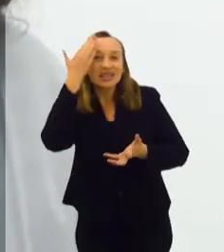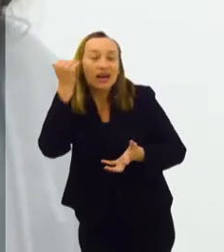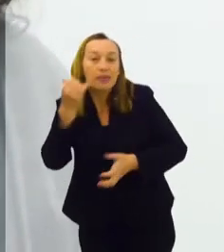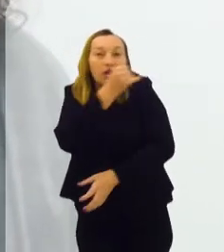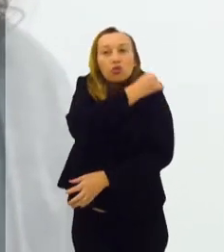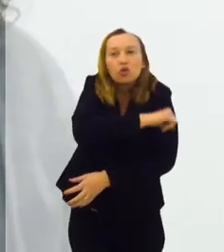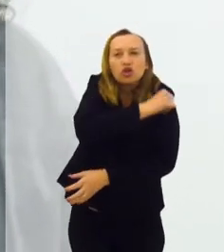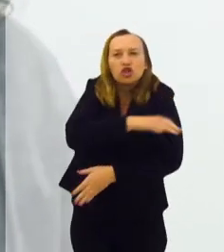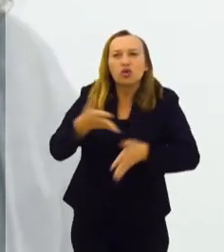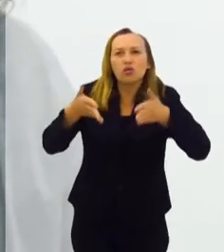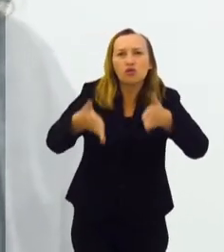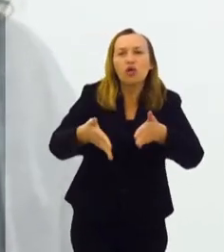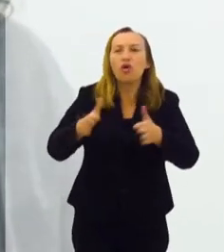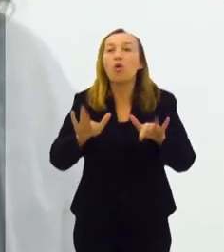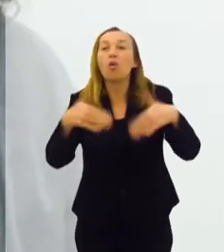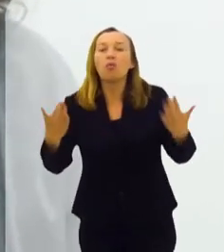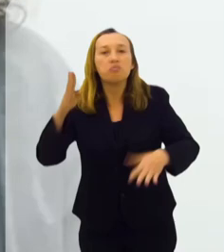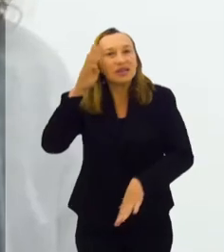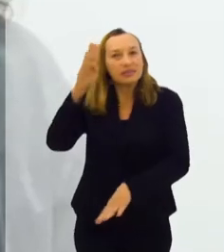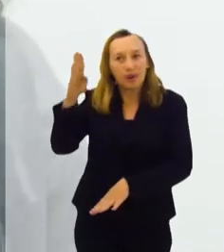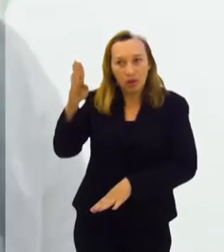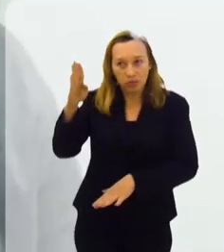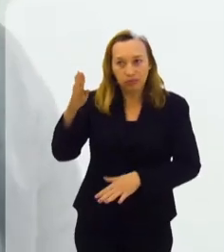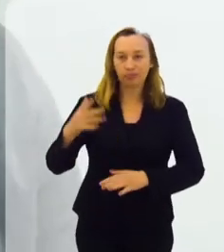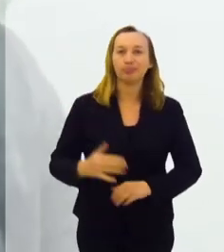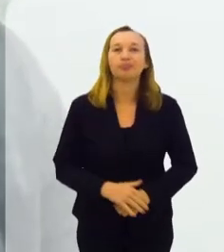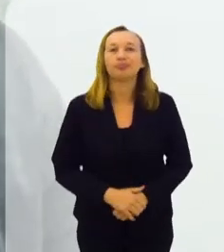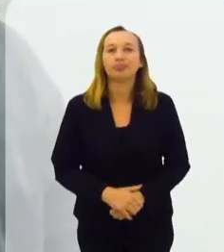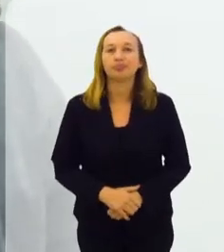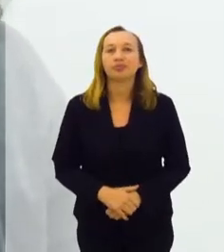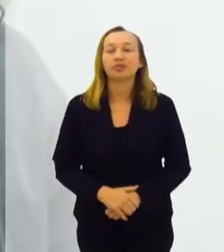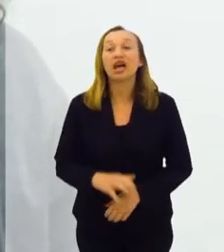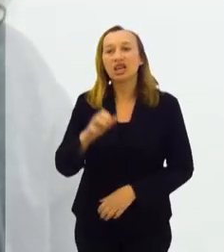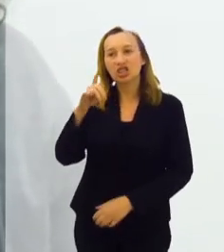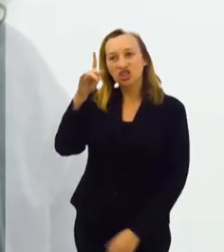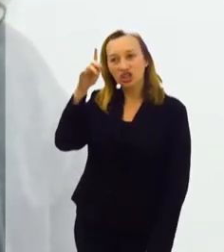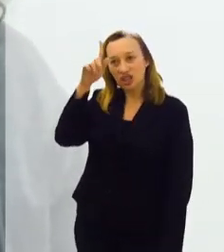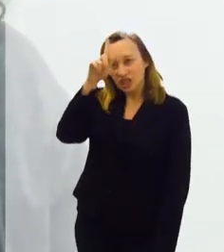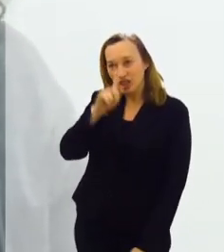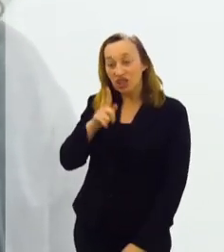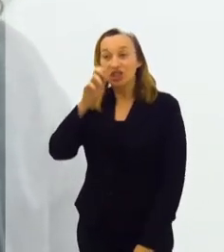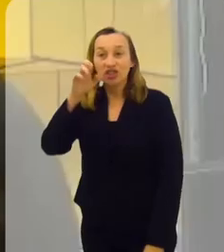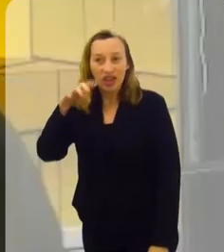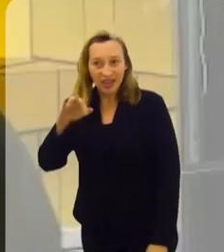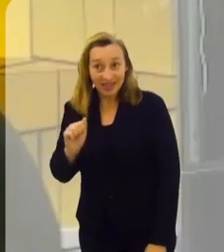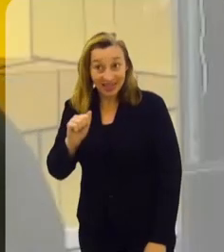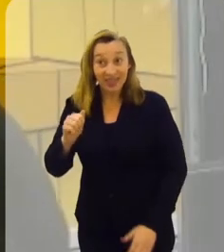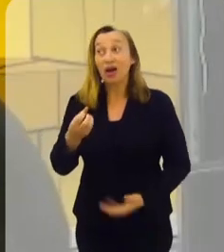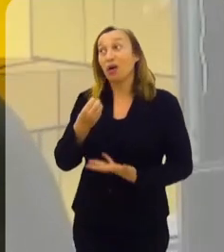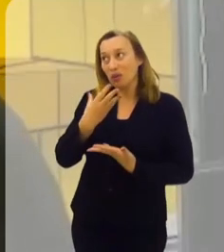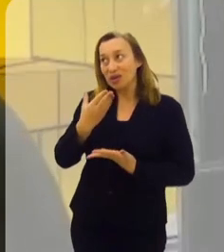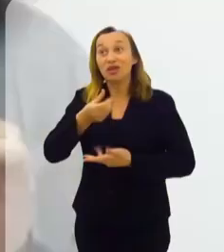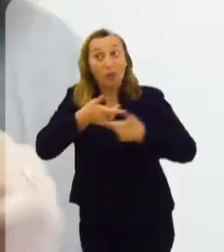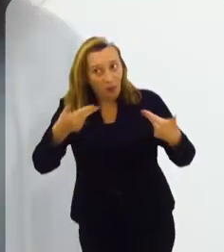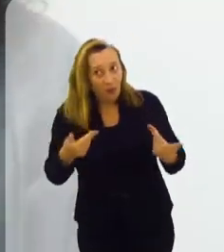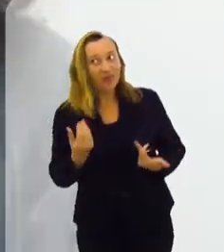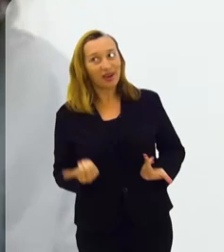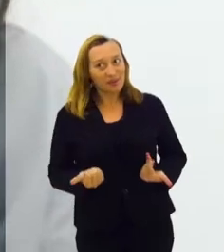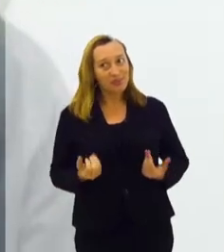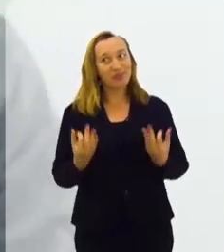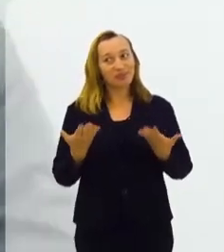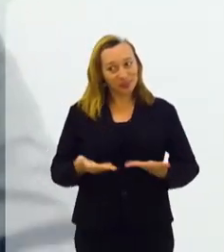recorte Rio de Janeiro, né, quais são os principais destaques, Júlia? Olha, Geisa, a gente tem. Positivos, tá? Por favor.